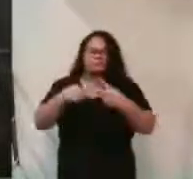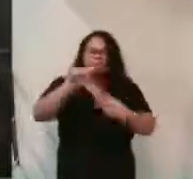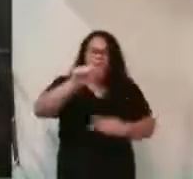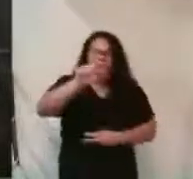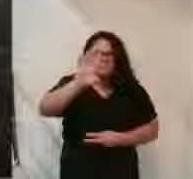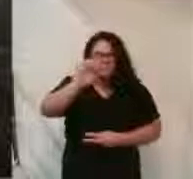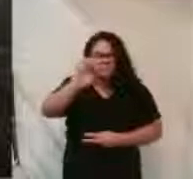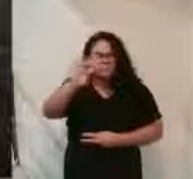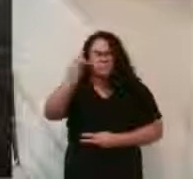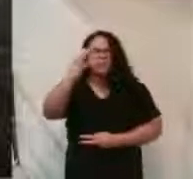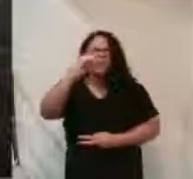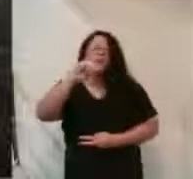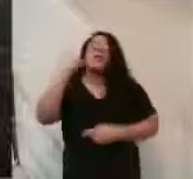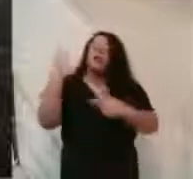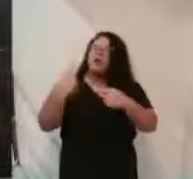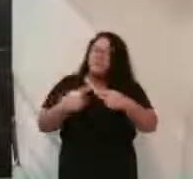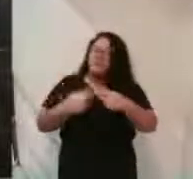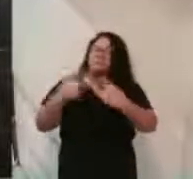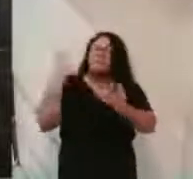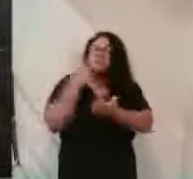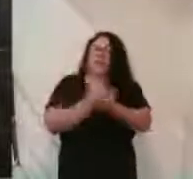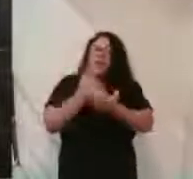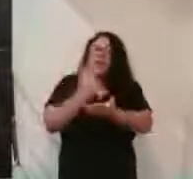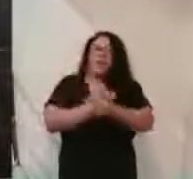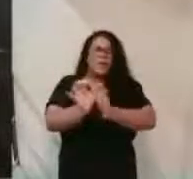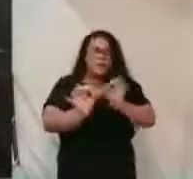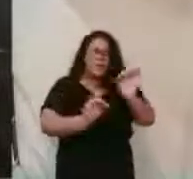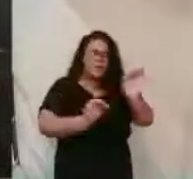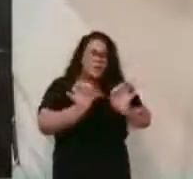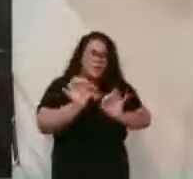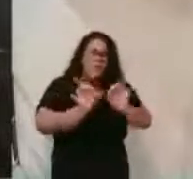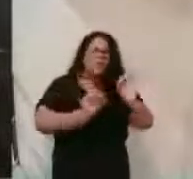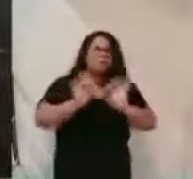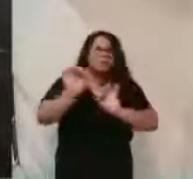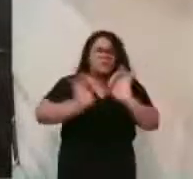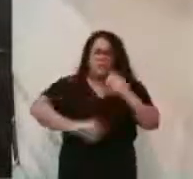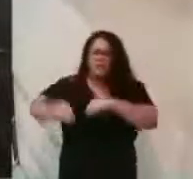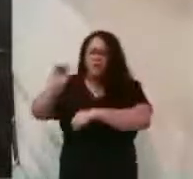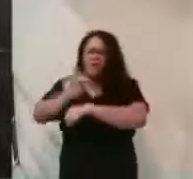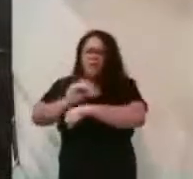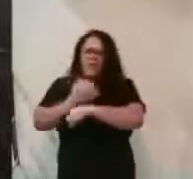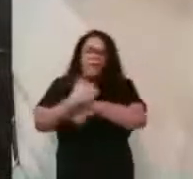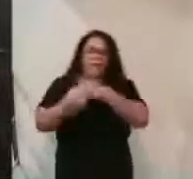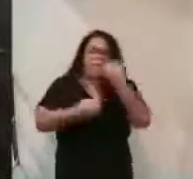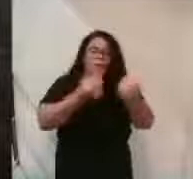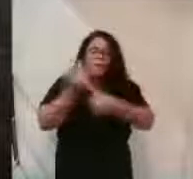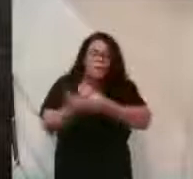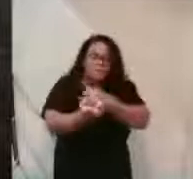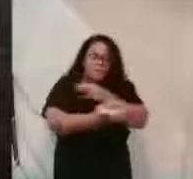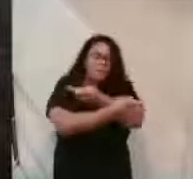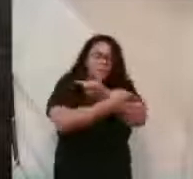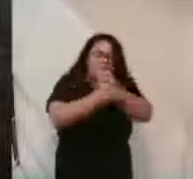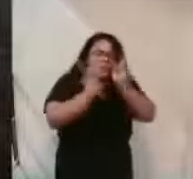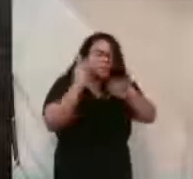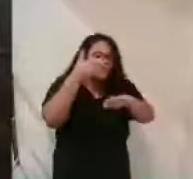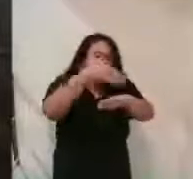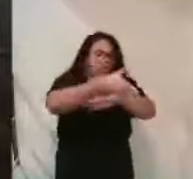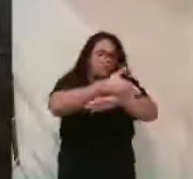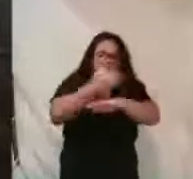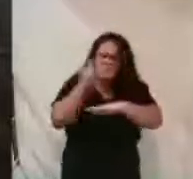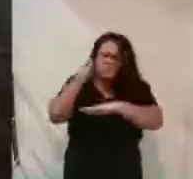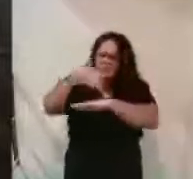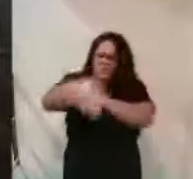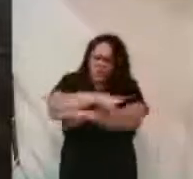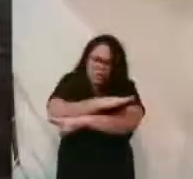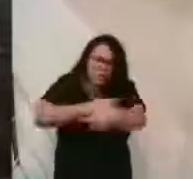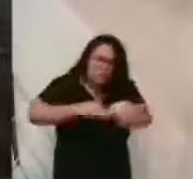Viana pelo cuidado na visitação dos aterros, dos lixões, dando rapidamente